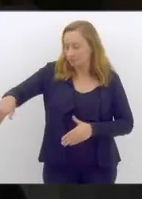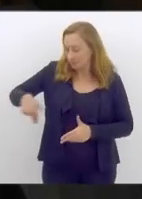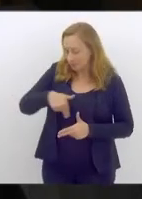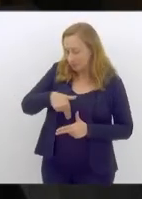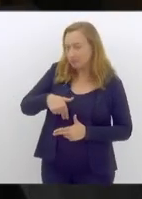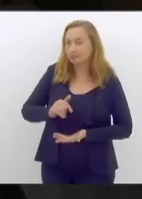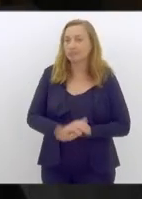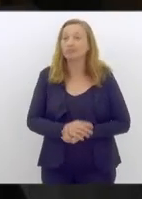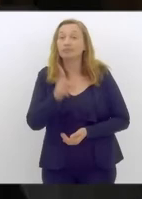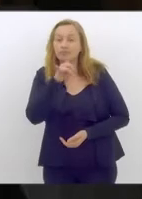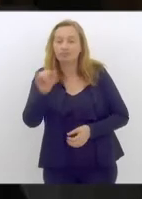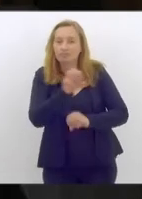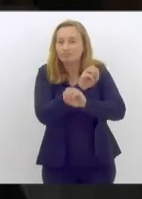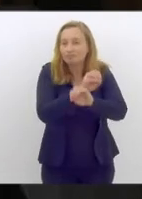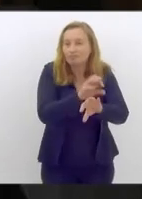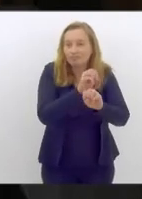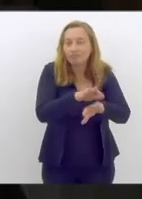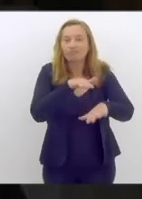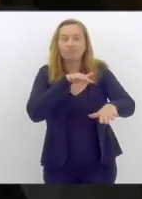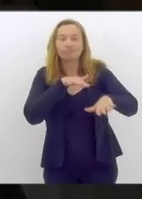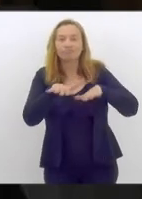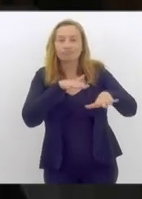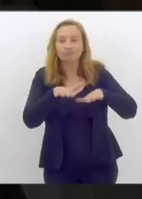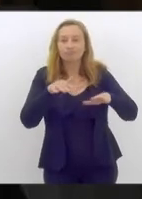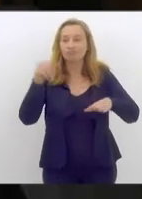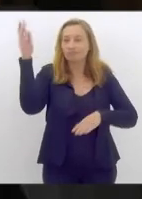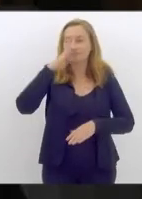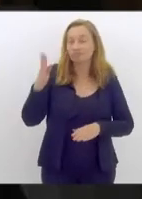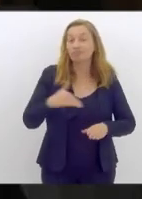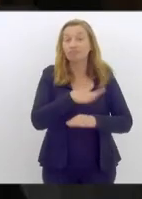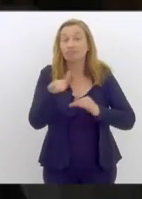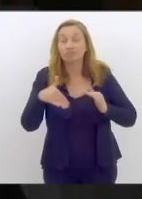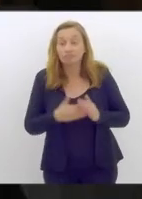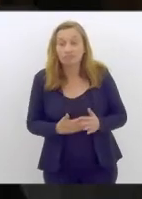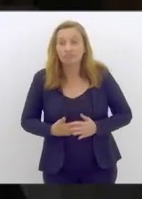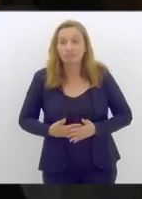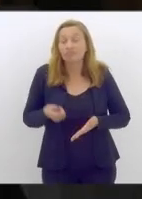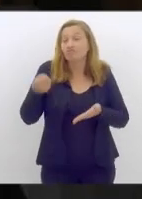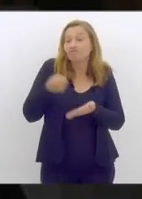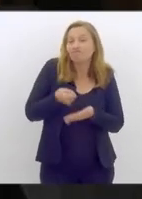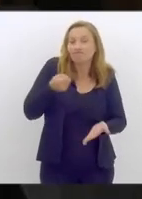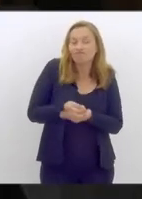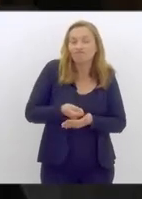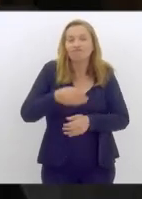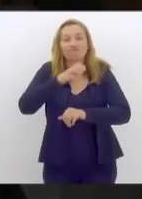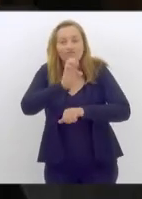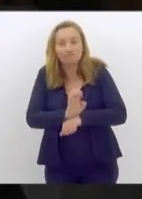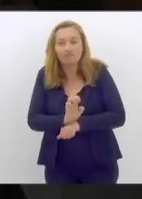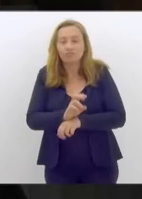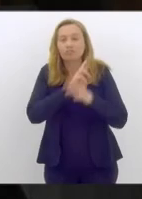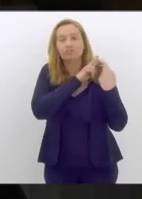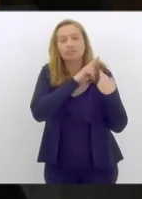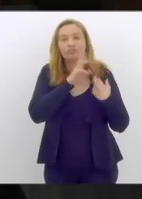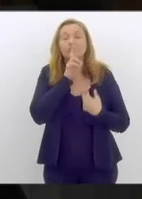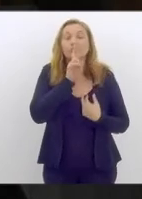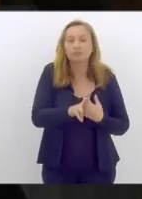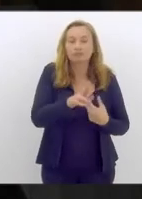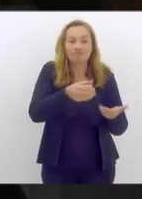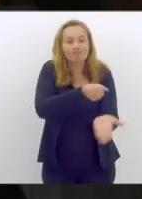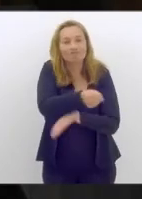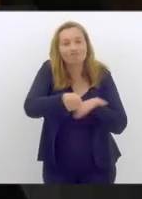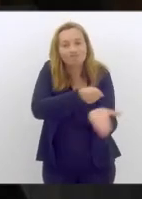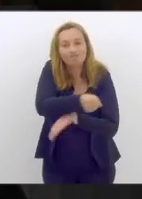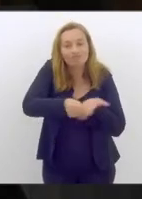em que a educação está se mobilizando no Brasil inteiro cobrar do Estado respostas básicas